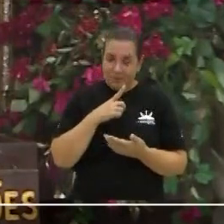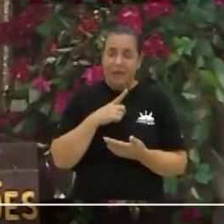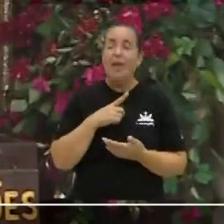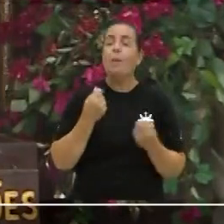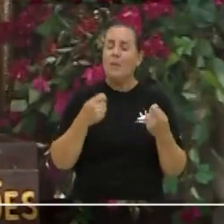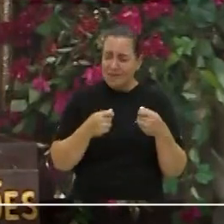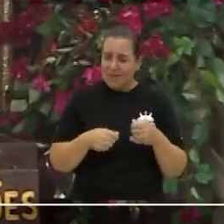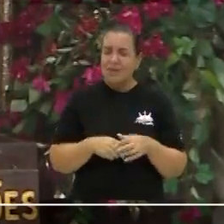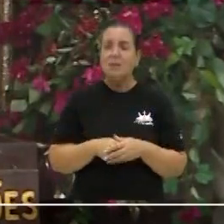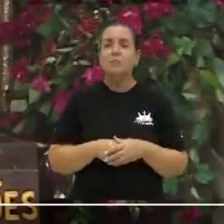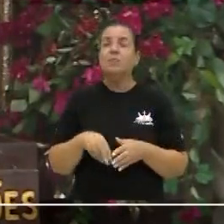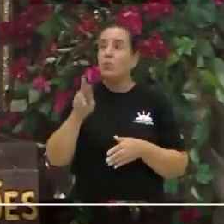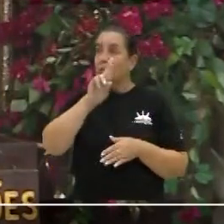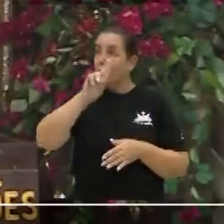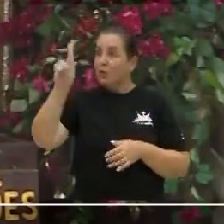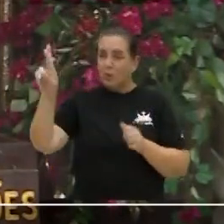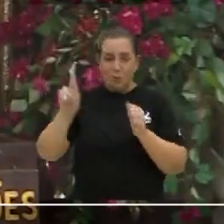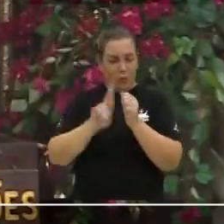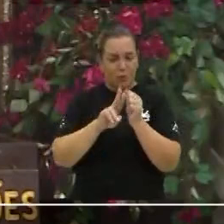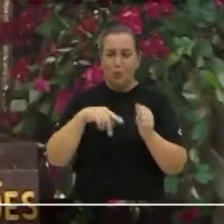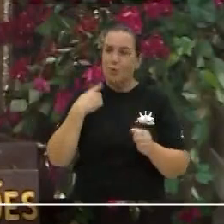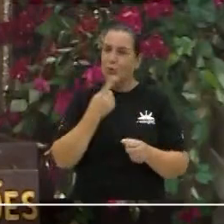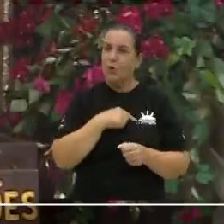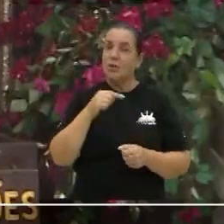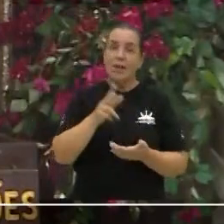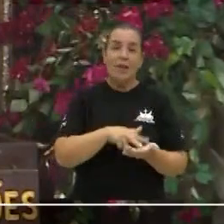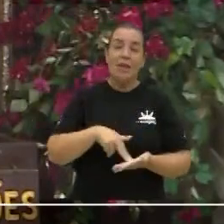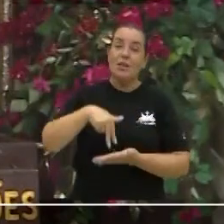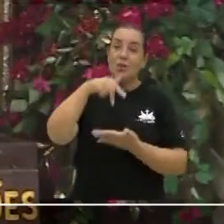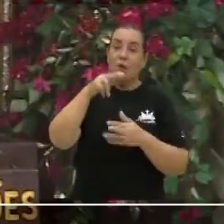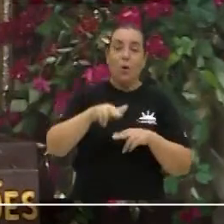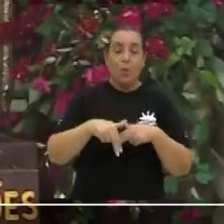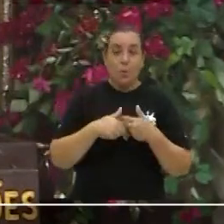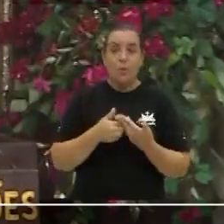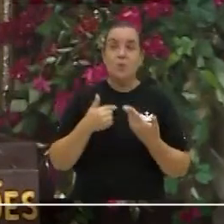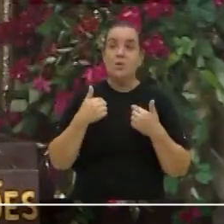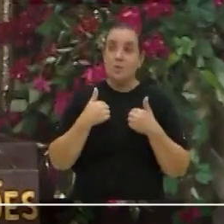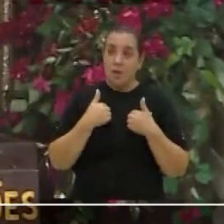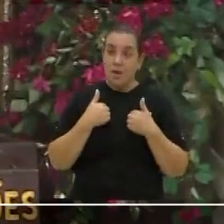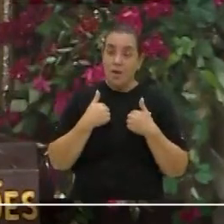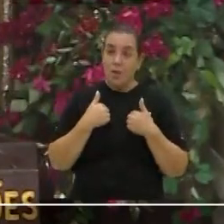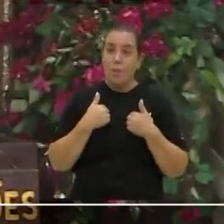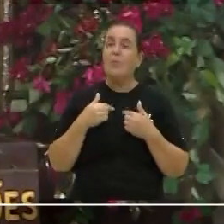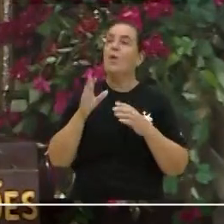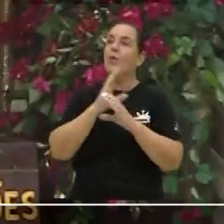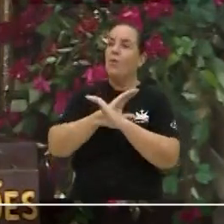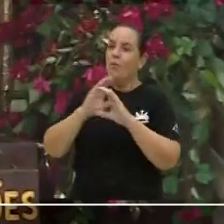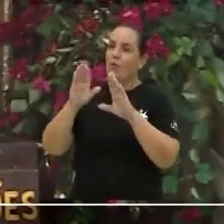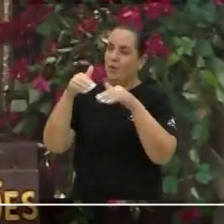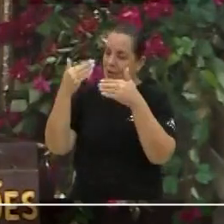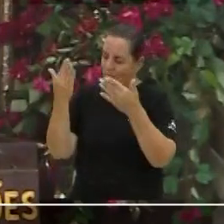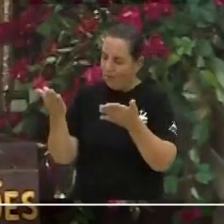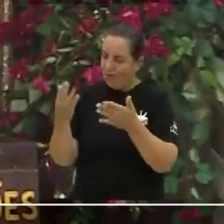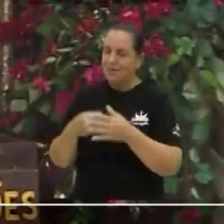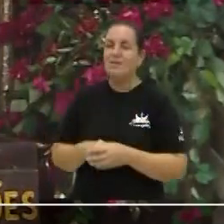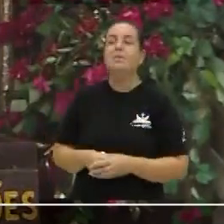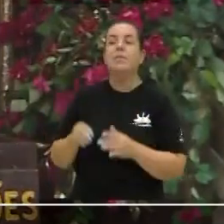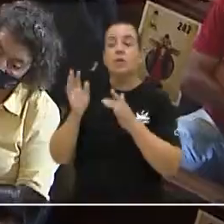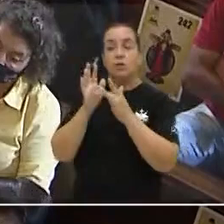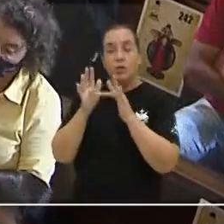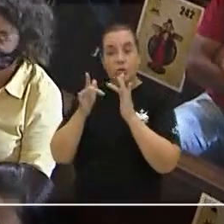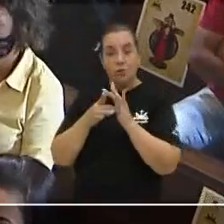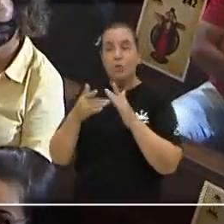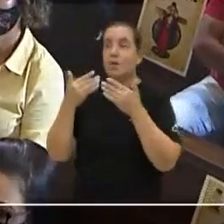o Senhor está conosco, Ele ressuscitou, e por isso eu confio em vós. Repita: